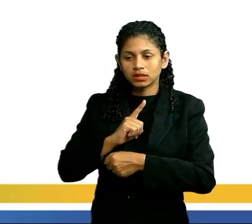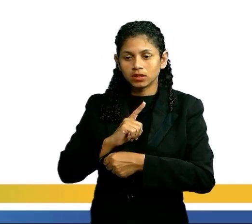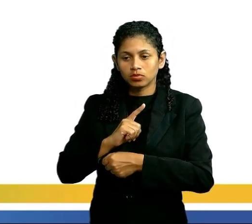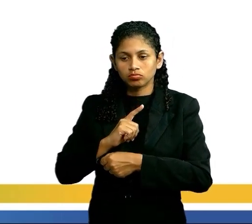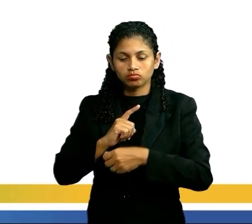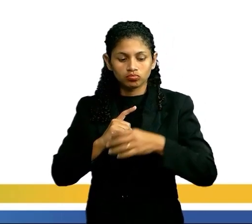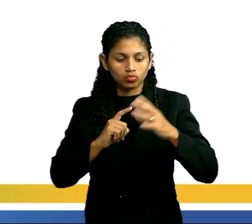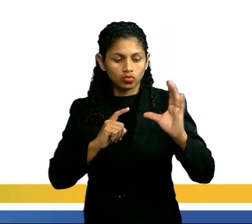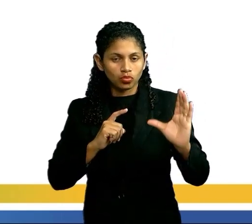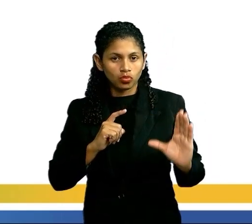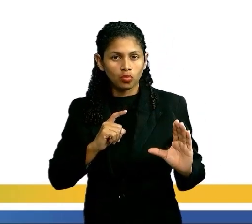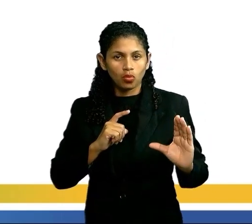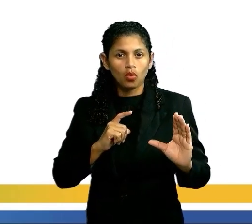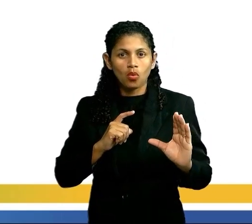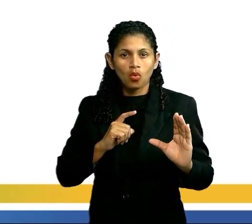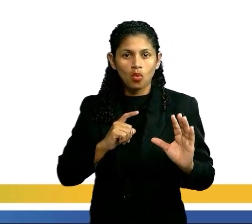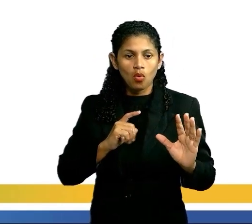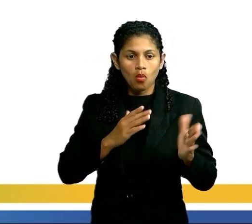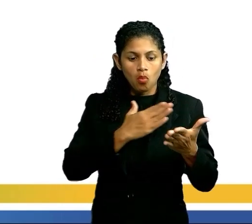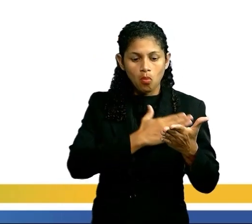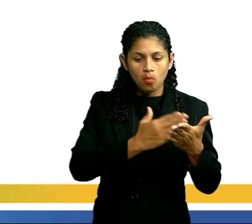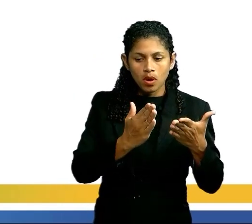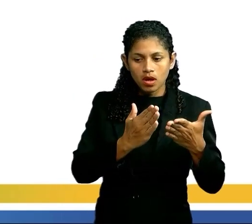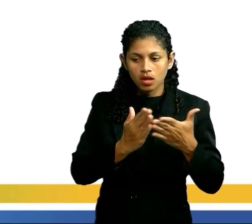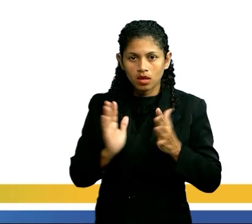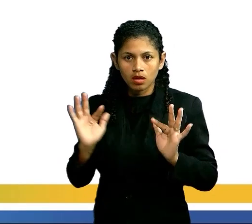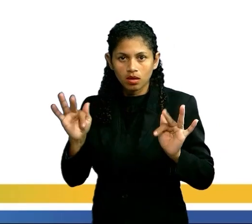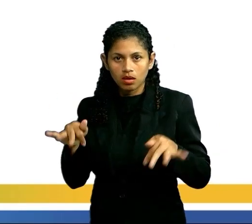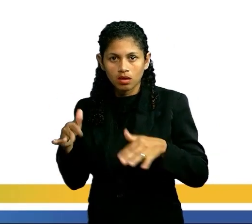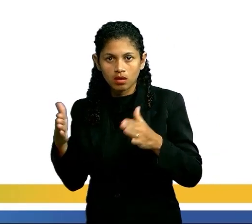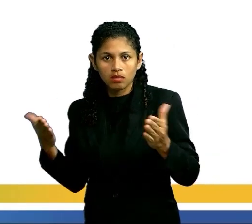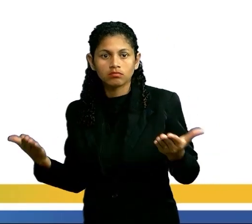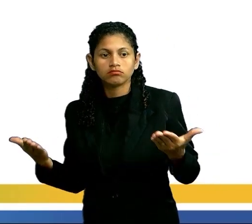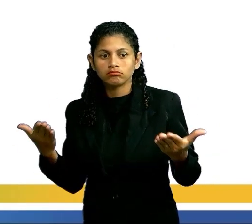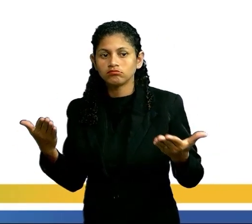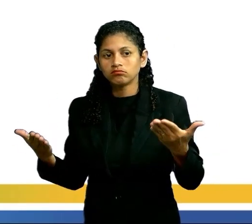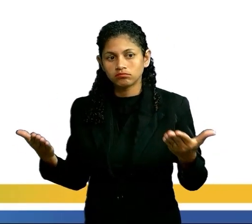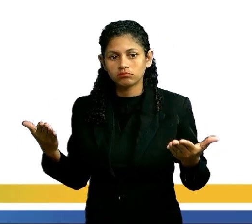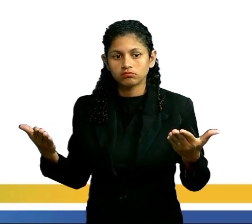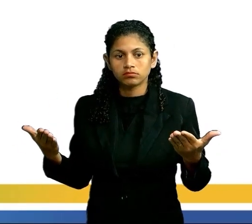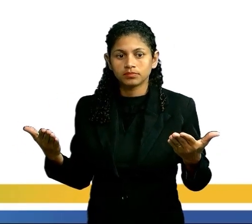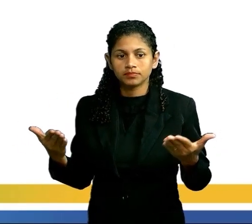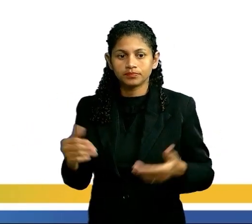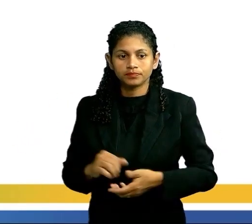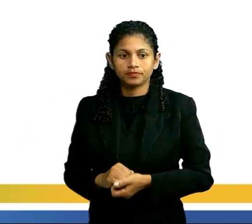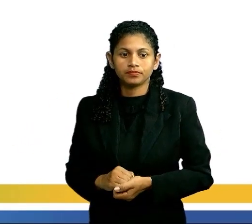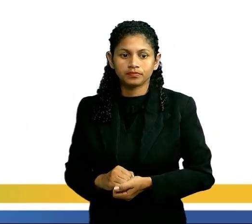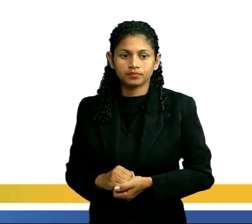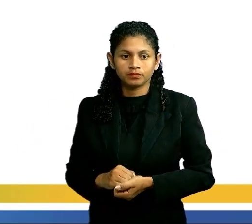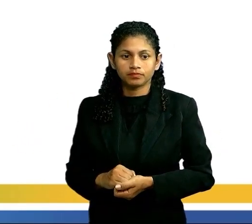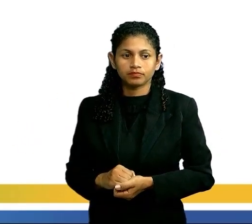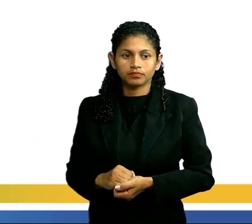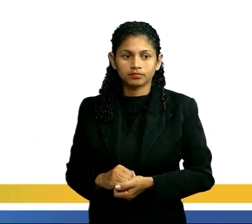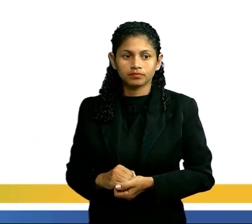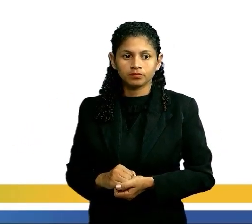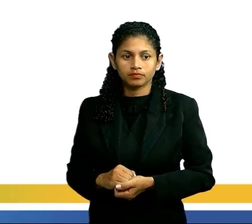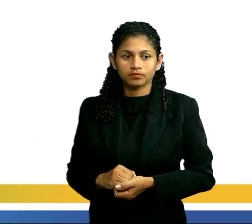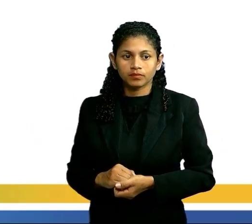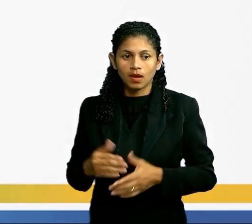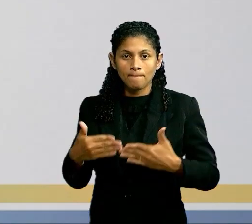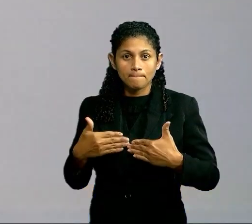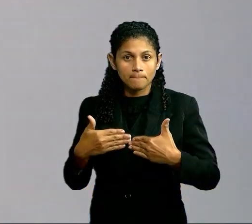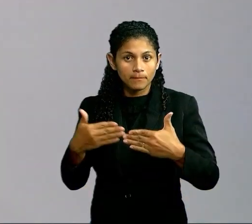eu tenho uma e aqui outra, beleza? Tenho no mínimo duas, nas duas estruturas, ok. Saturada. O que é